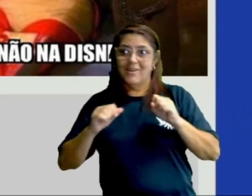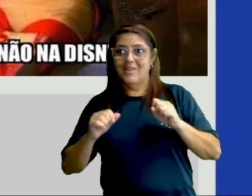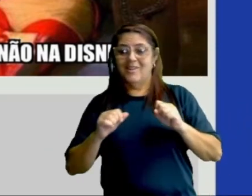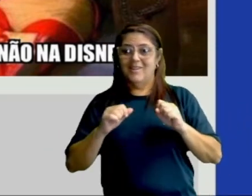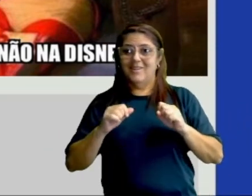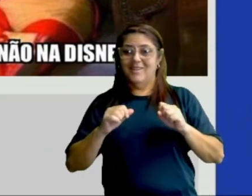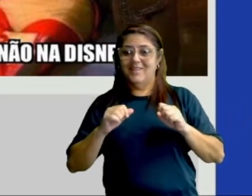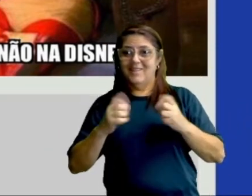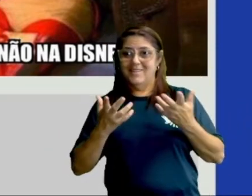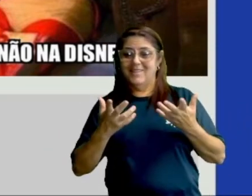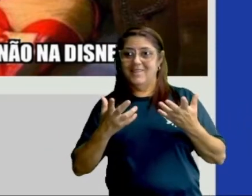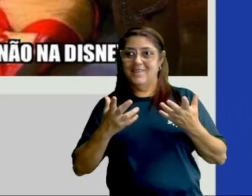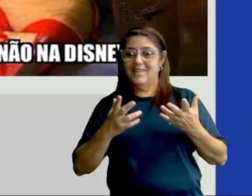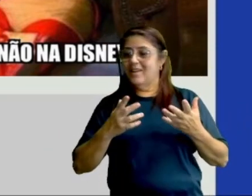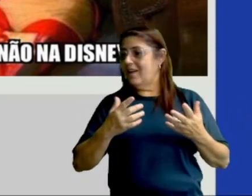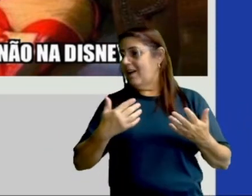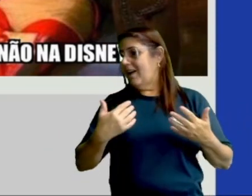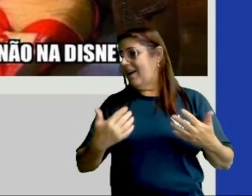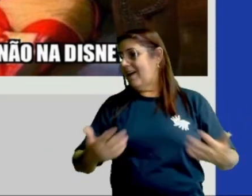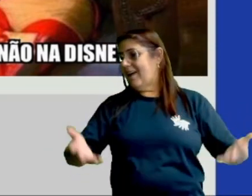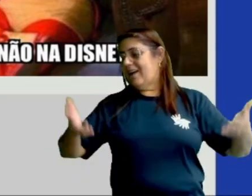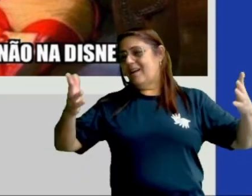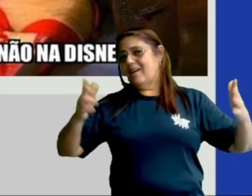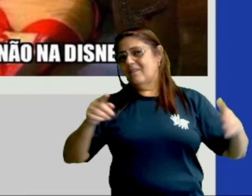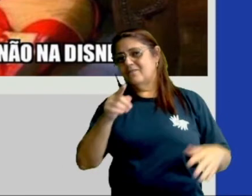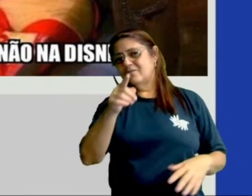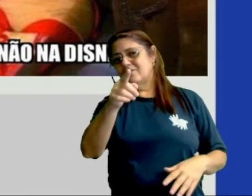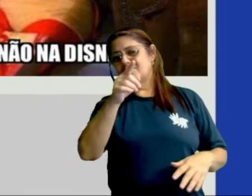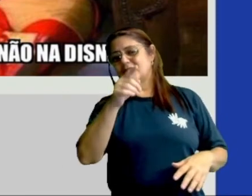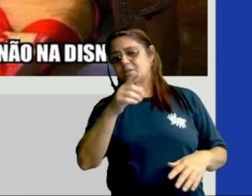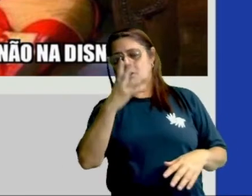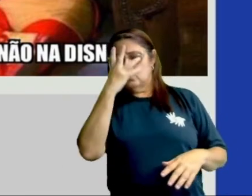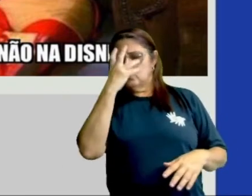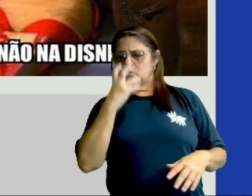um meme, lógico, e ele diz, mas você só anda de